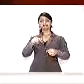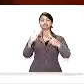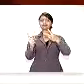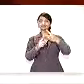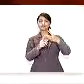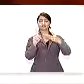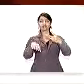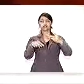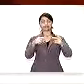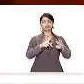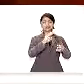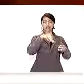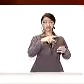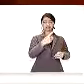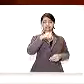178.0mm